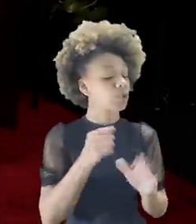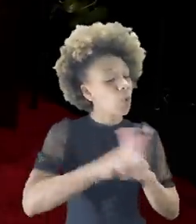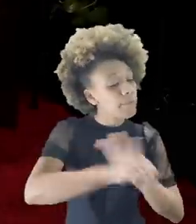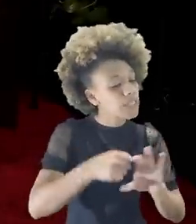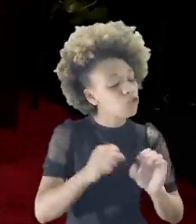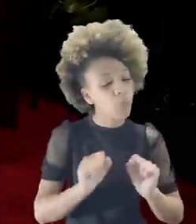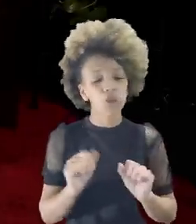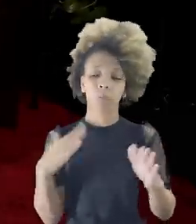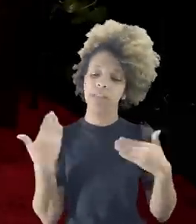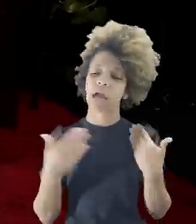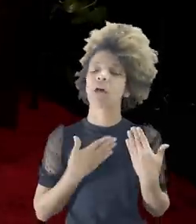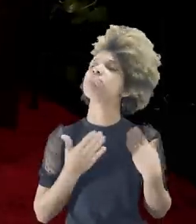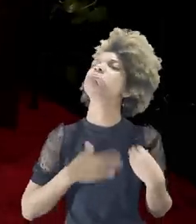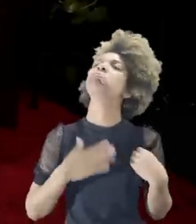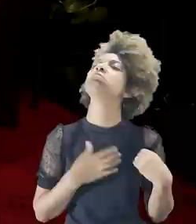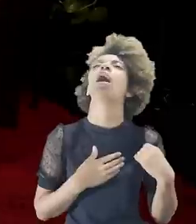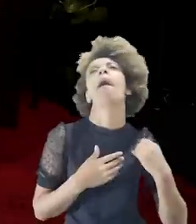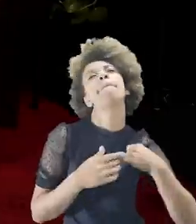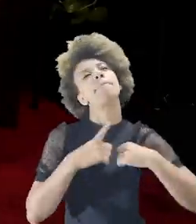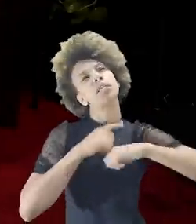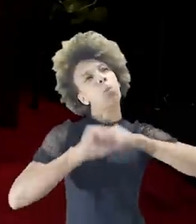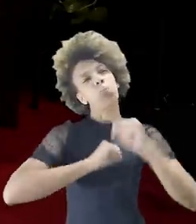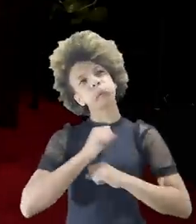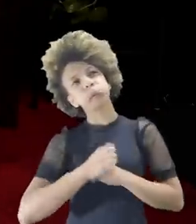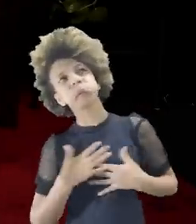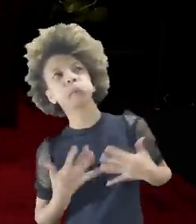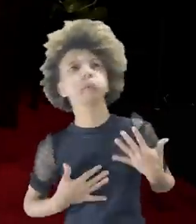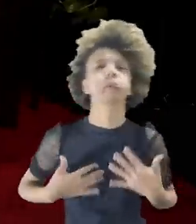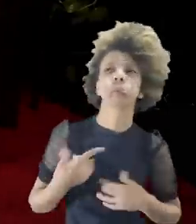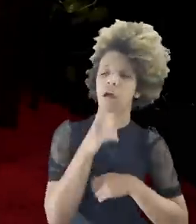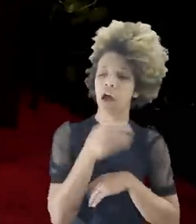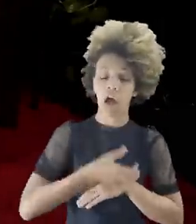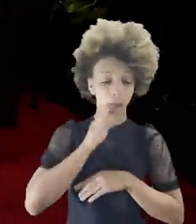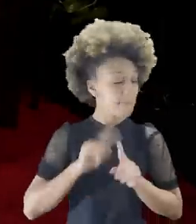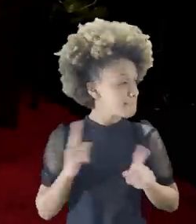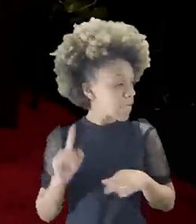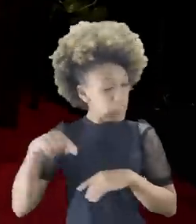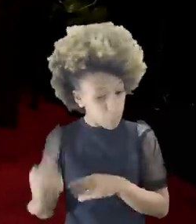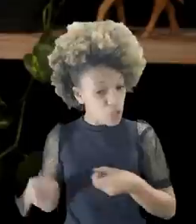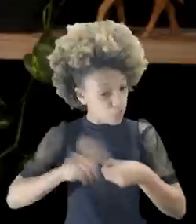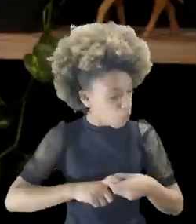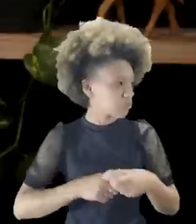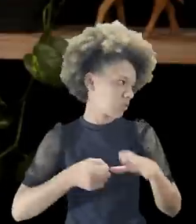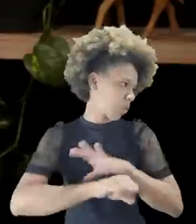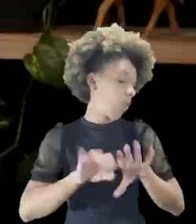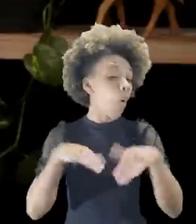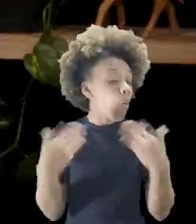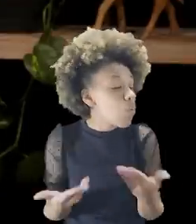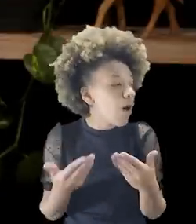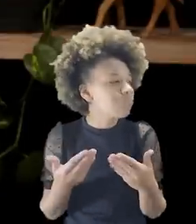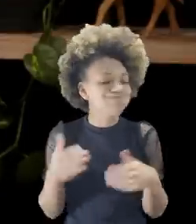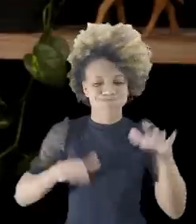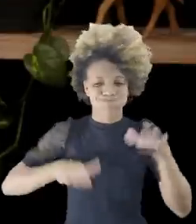poder sair dá uma descansada Toma sua água e volta durante o jogo o qual o nível de cansaço que é um jogador de